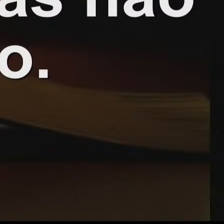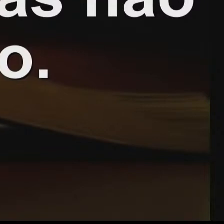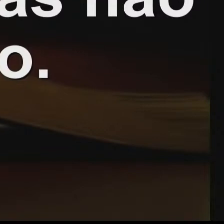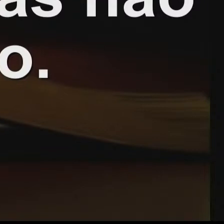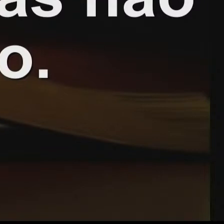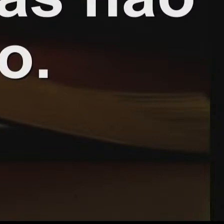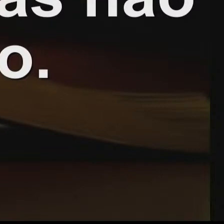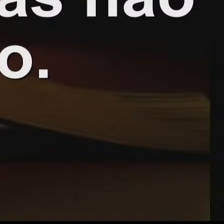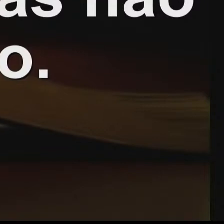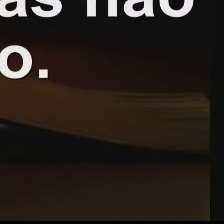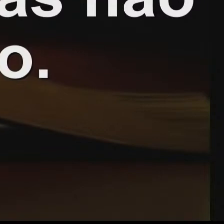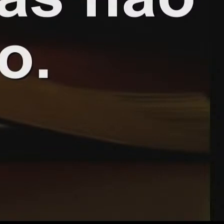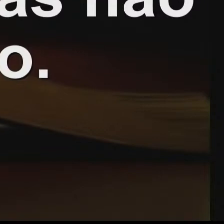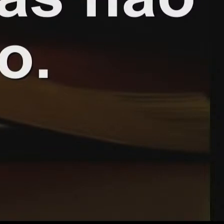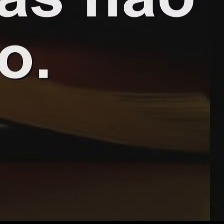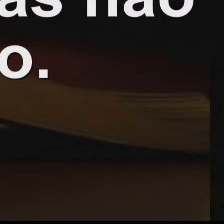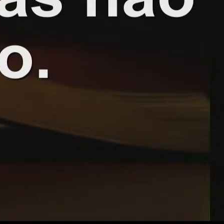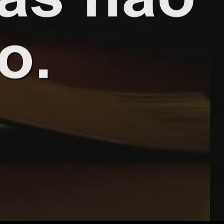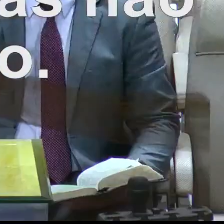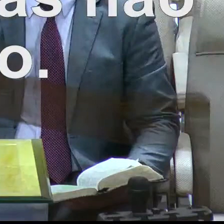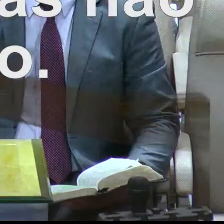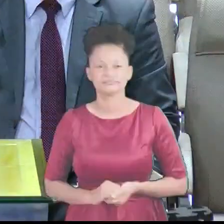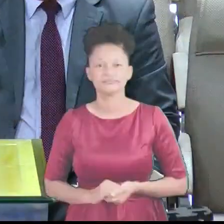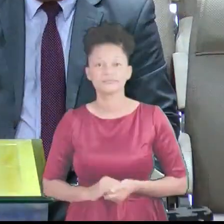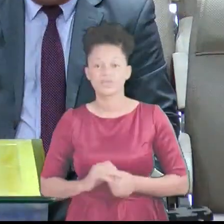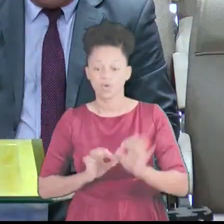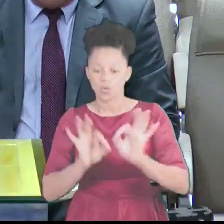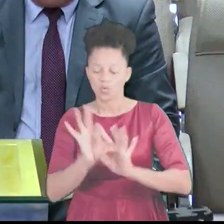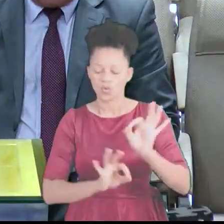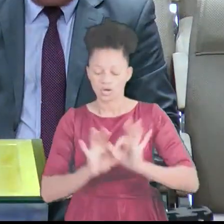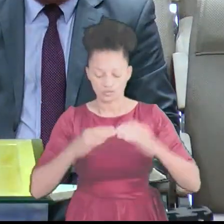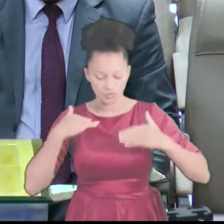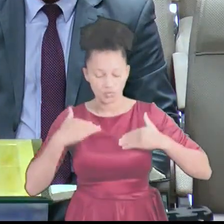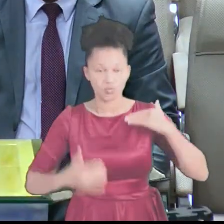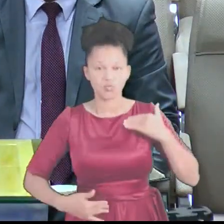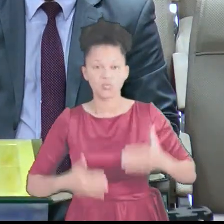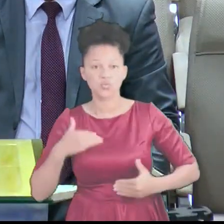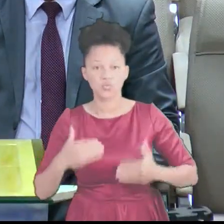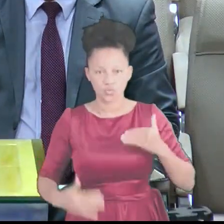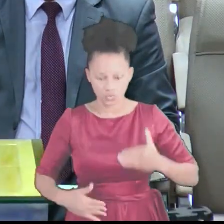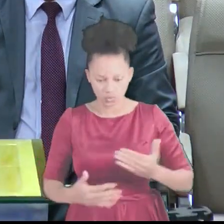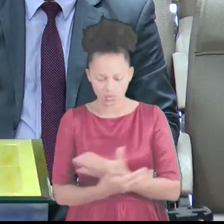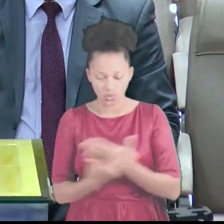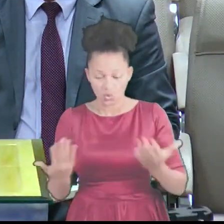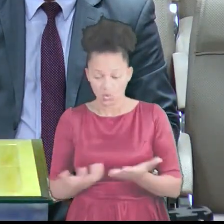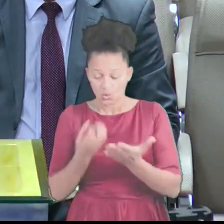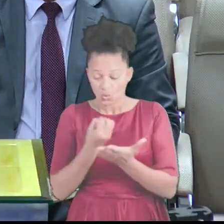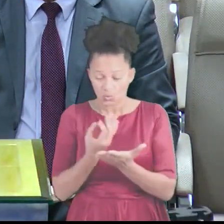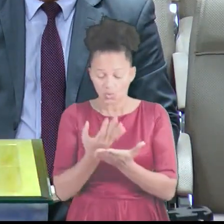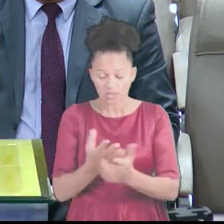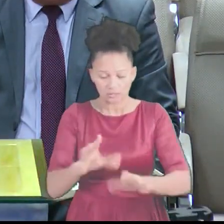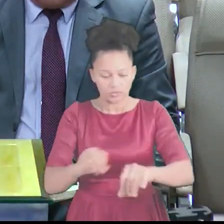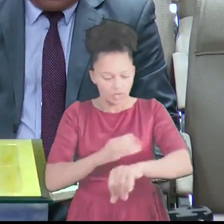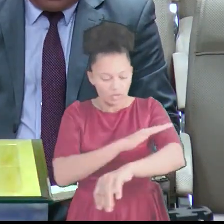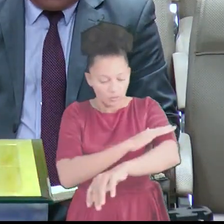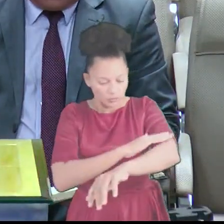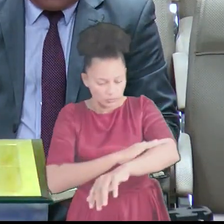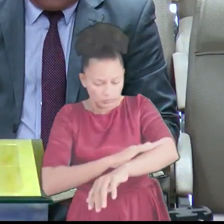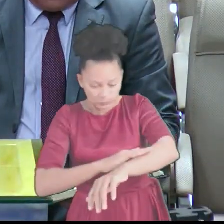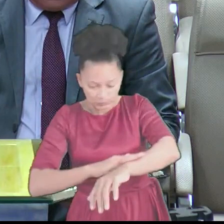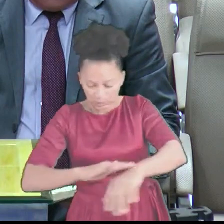carne. Formou-se a estrutura. A palavra soprada do vale trouxe a pele, que